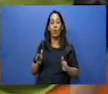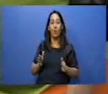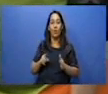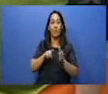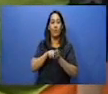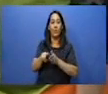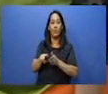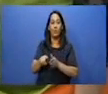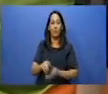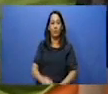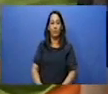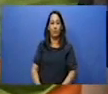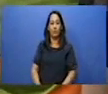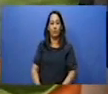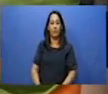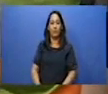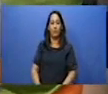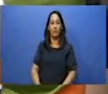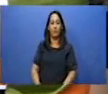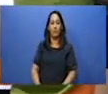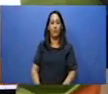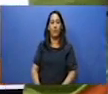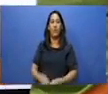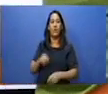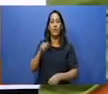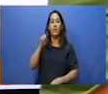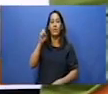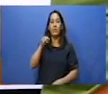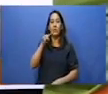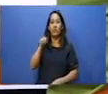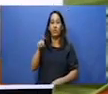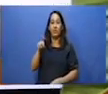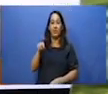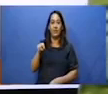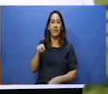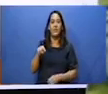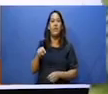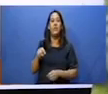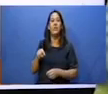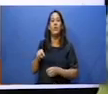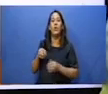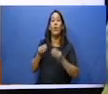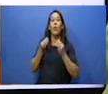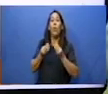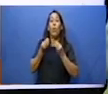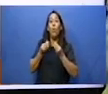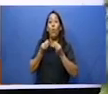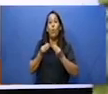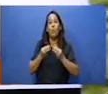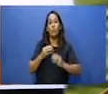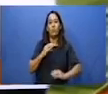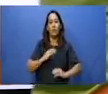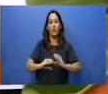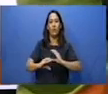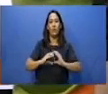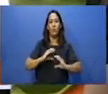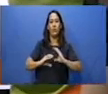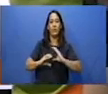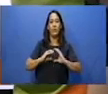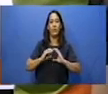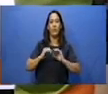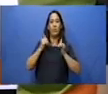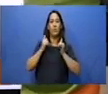pergunta. Agora, marque com um X o veículo de comunicação em